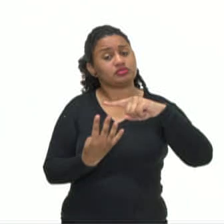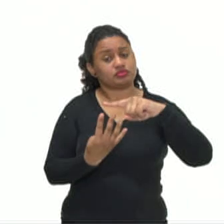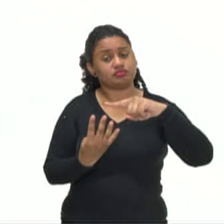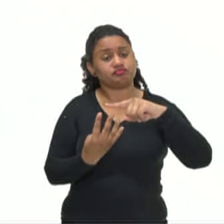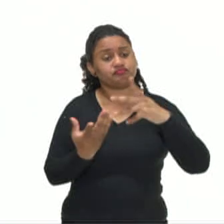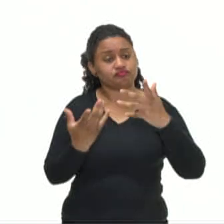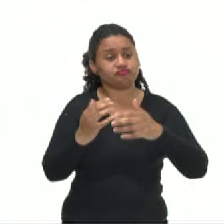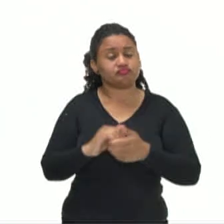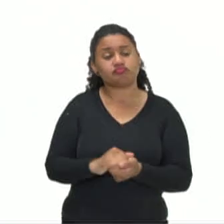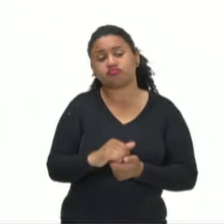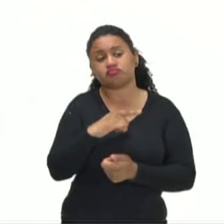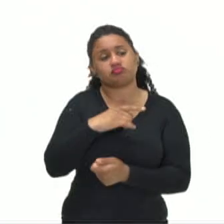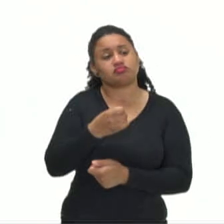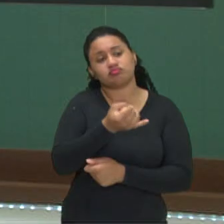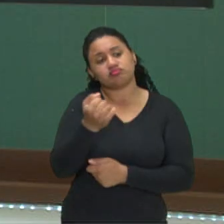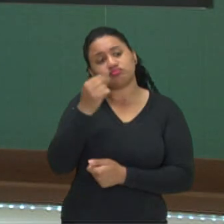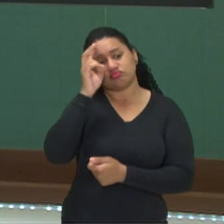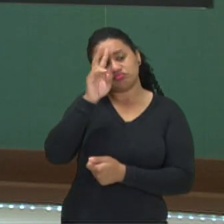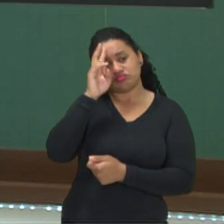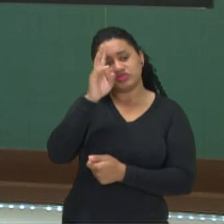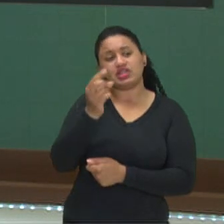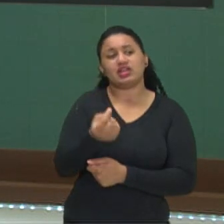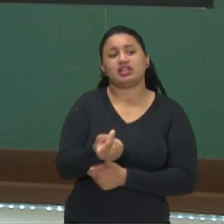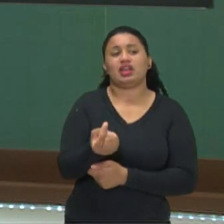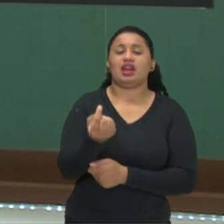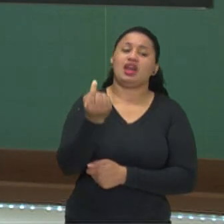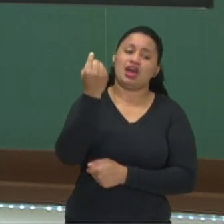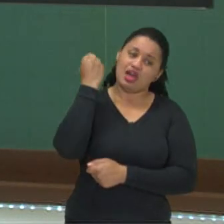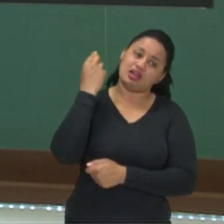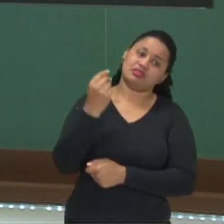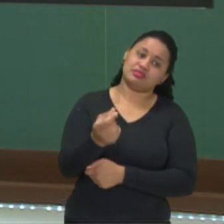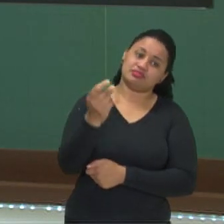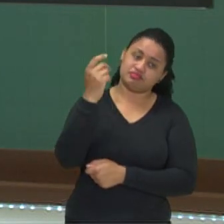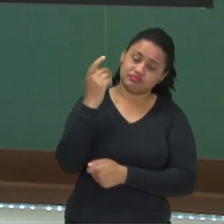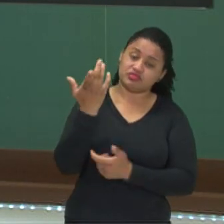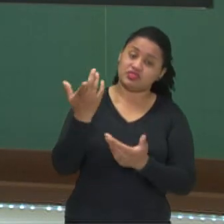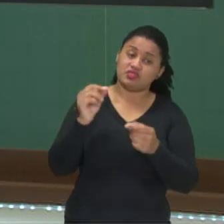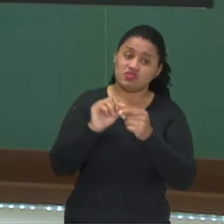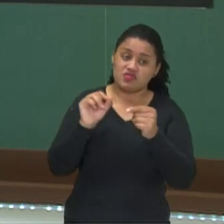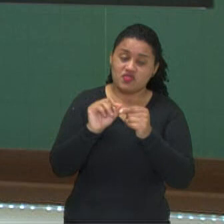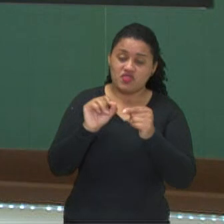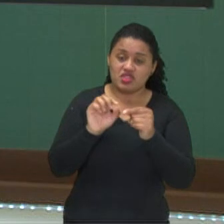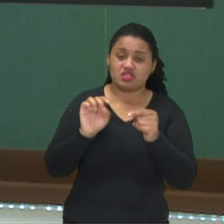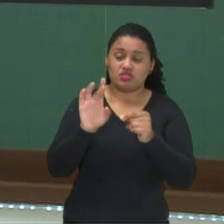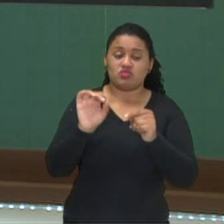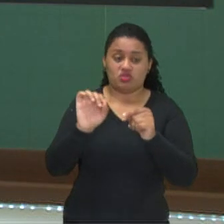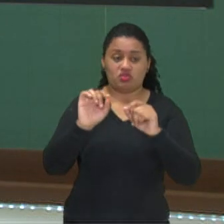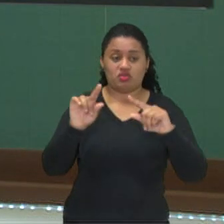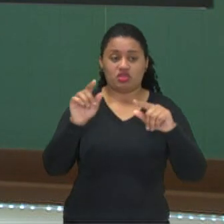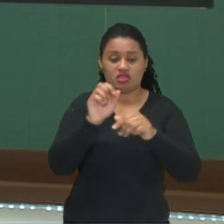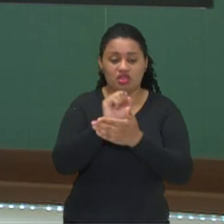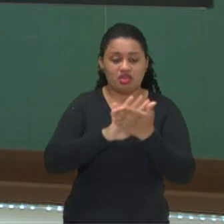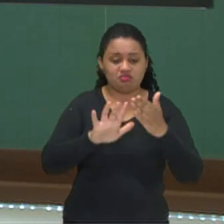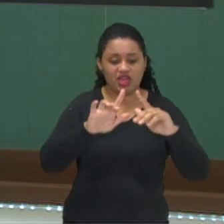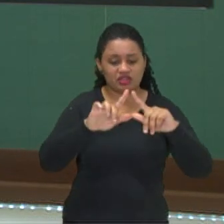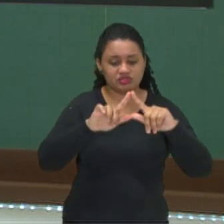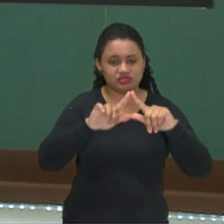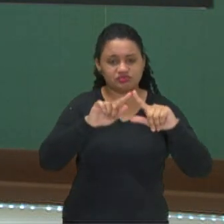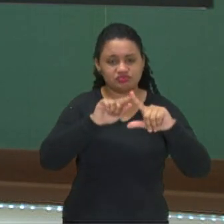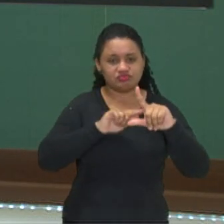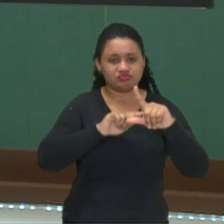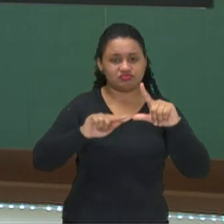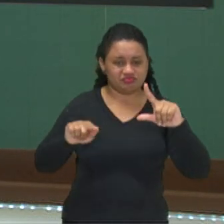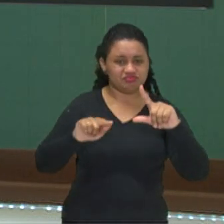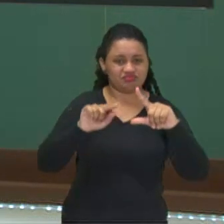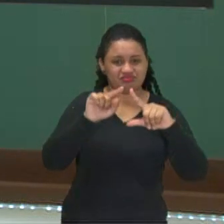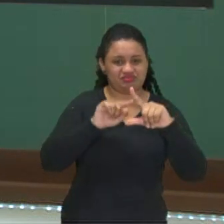4. Alguns que lembraram lá antigamente, quando a gente trabalhava apenas na figura em duas dimensões, né,